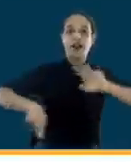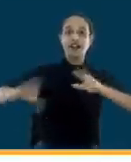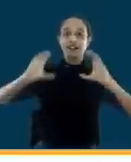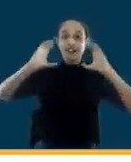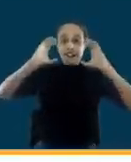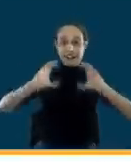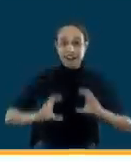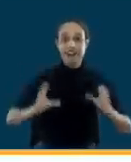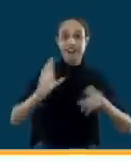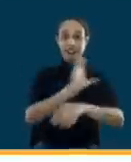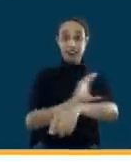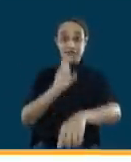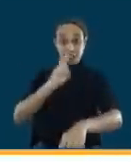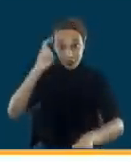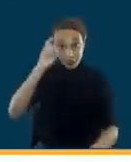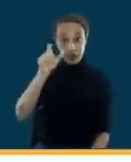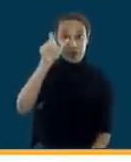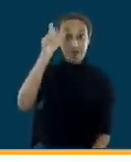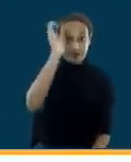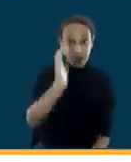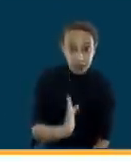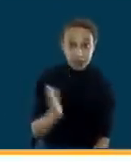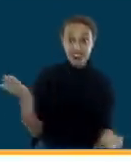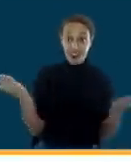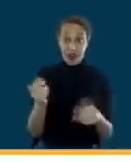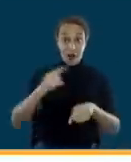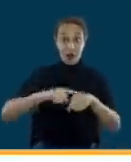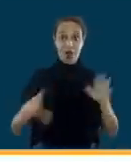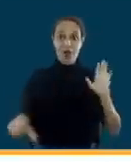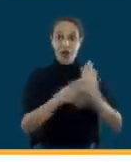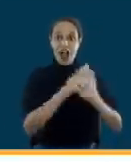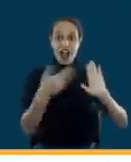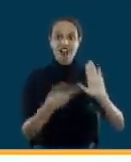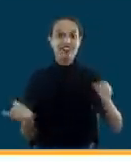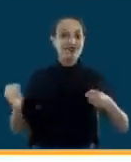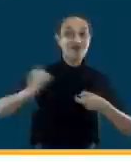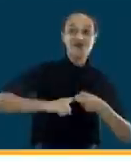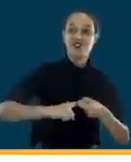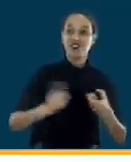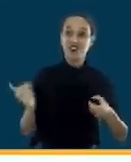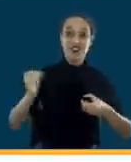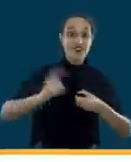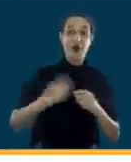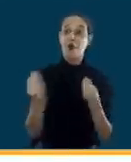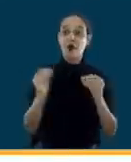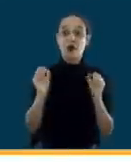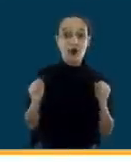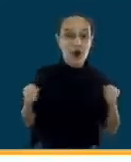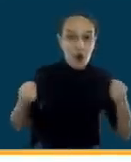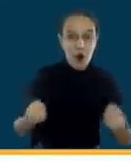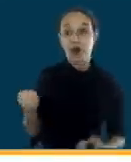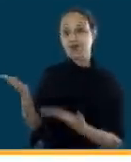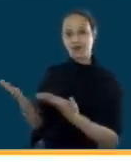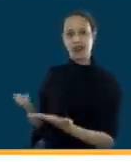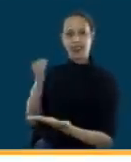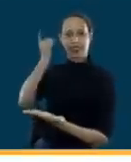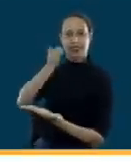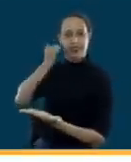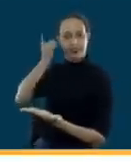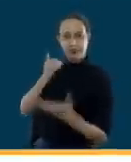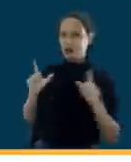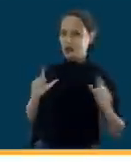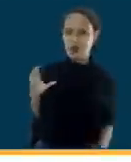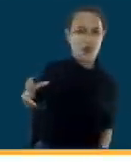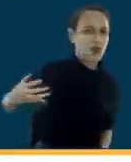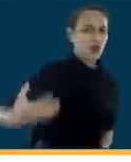que nesse momento da Lei Aldir Blanc, isso é retomado de uma forma muito corajosa pela Jandira e a ela, todas as loas,